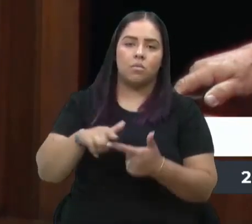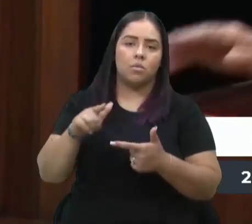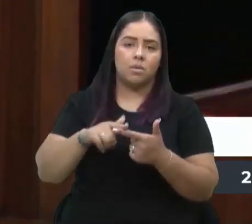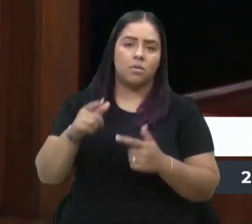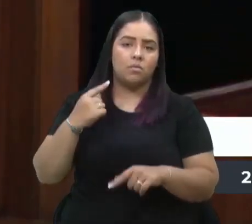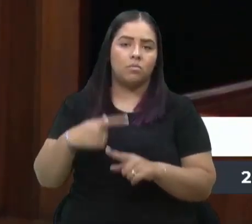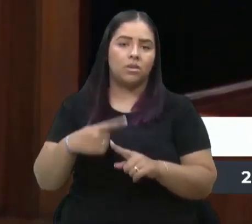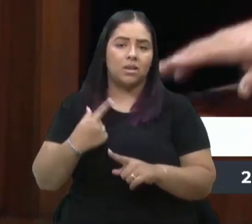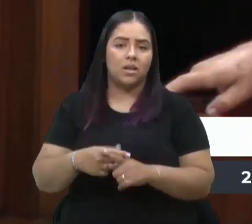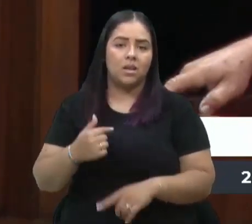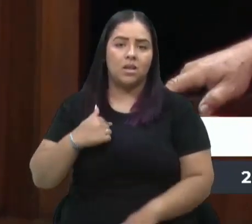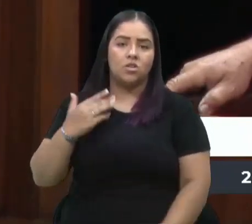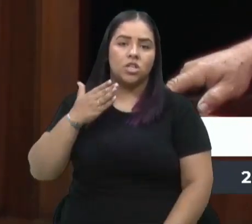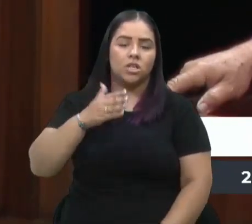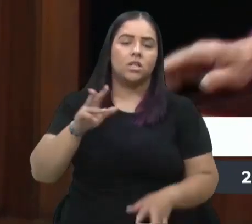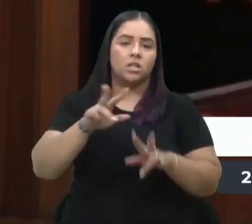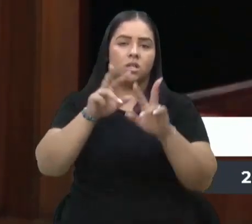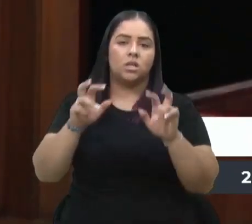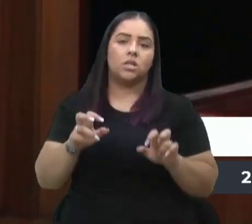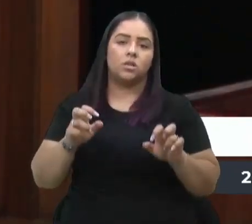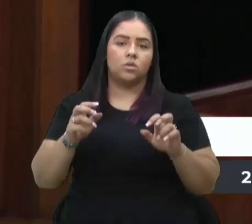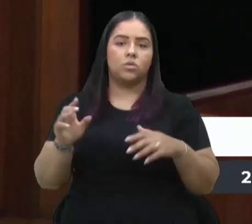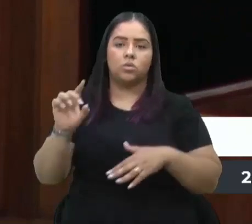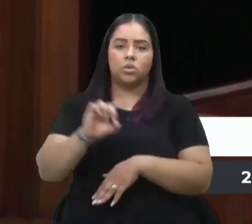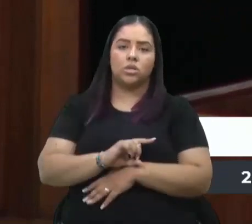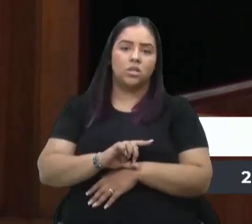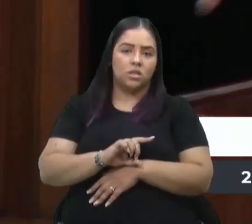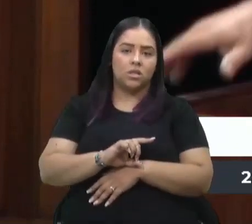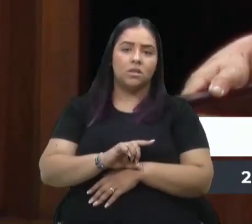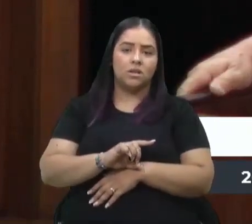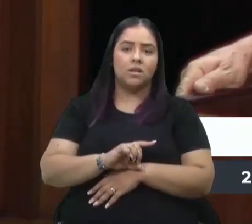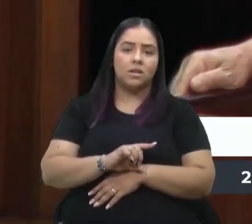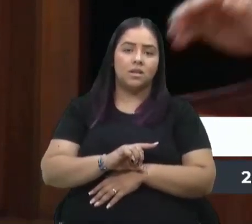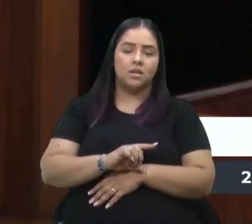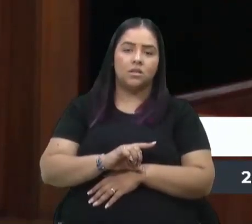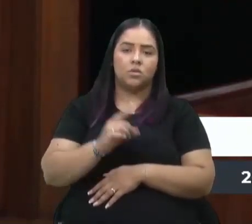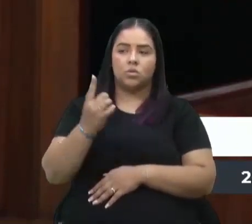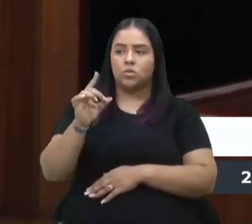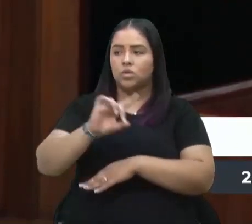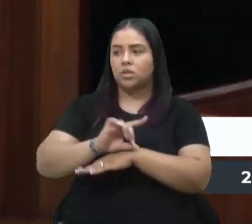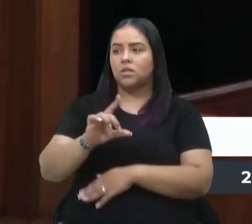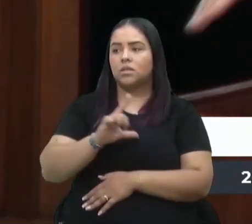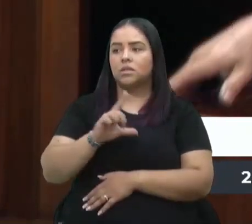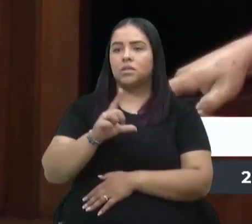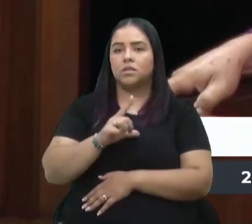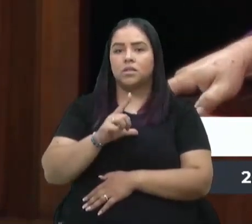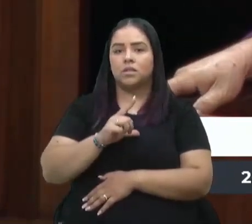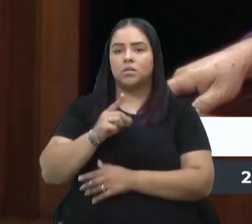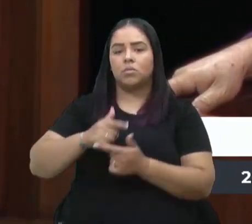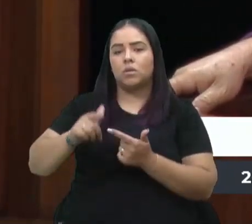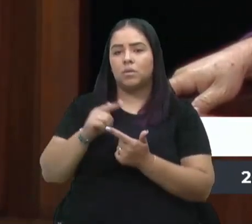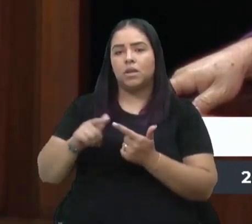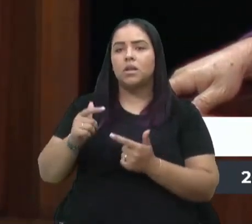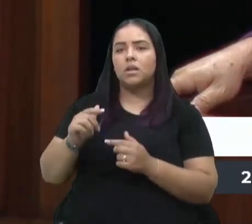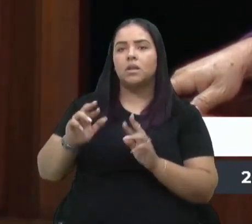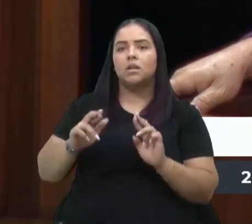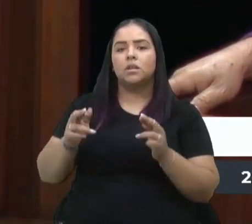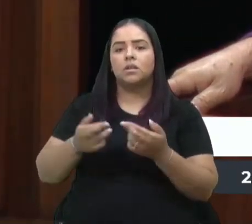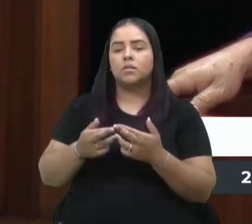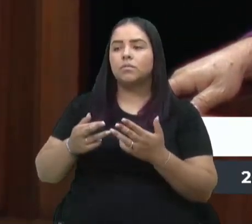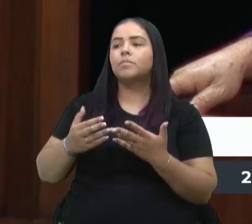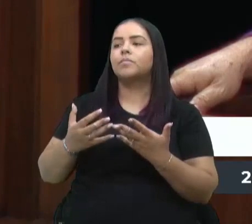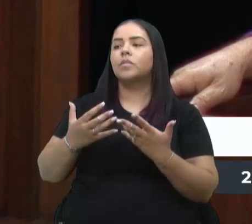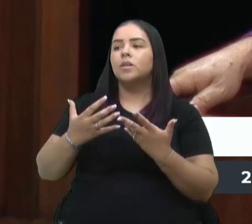que eu cheguei até isso? Num belo dia, havendo esses empecilhos ali, eu reuni Secretaria